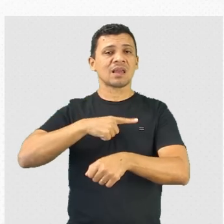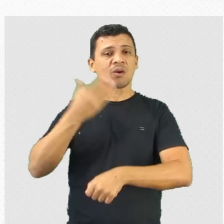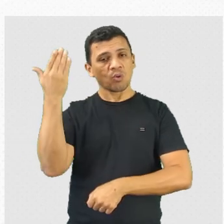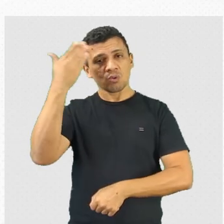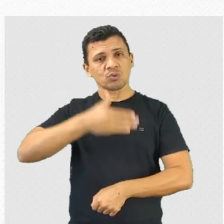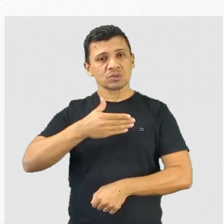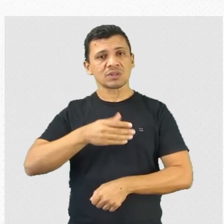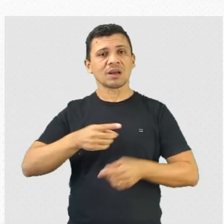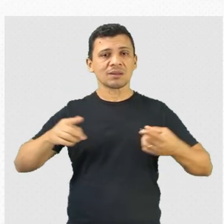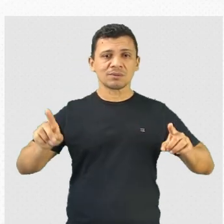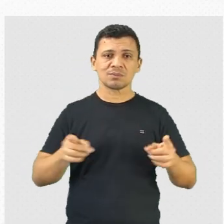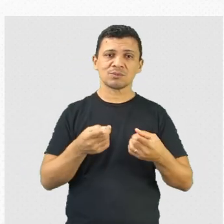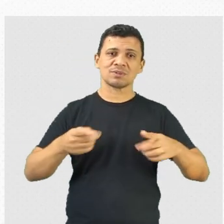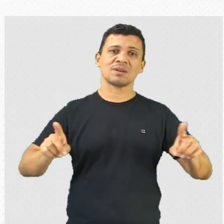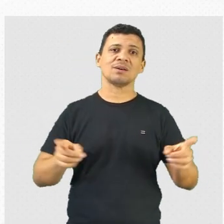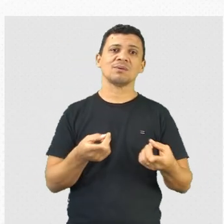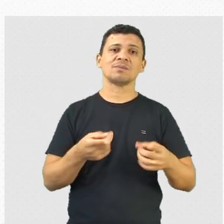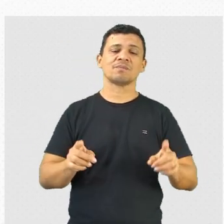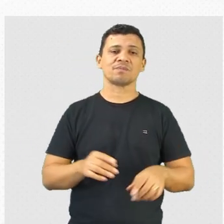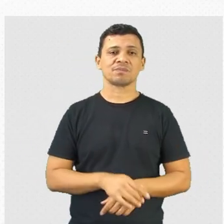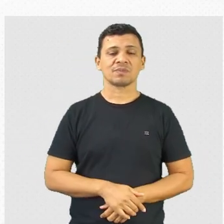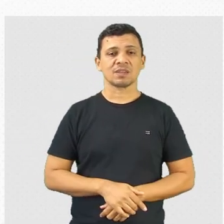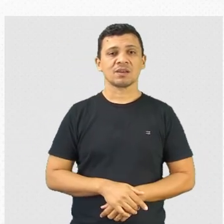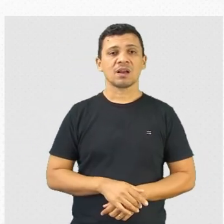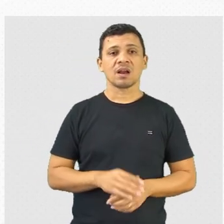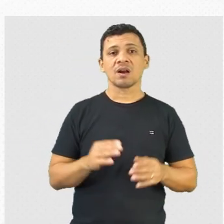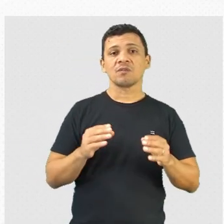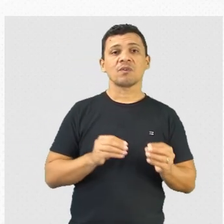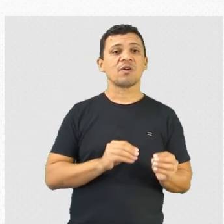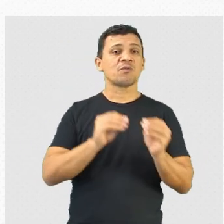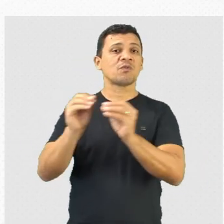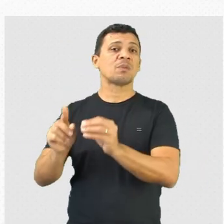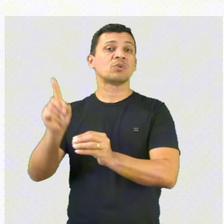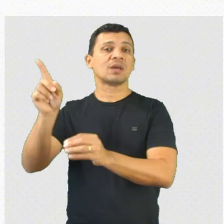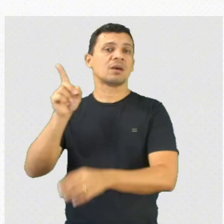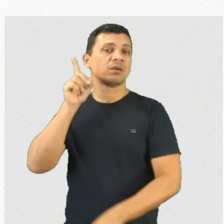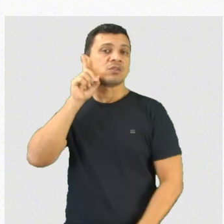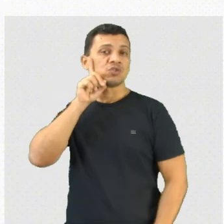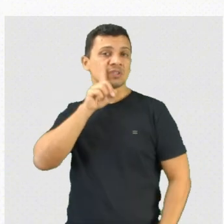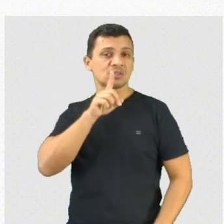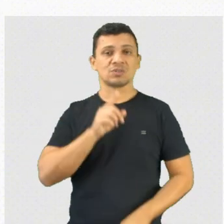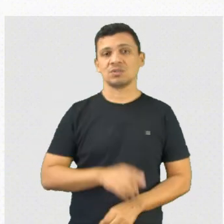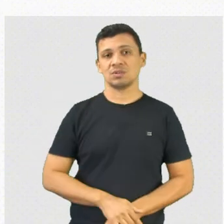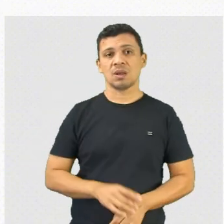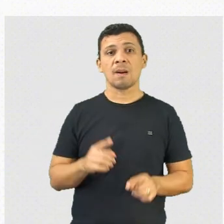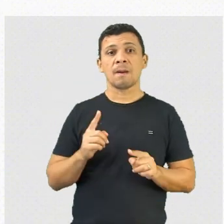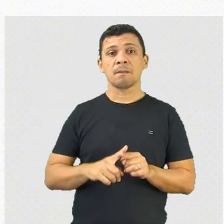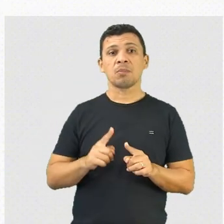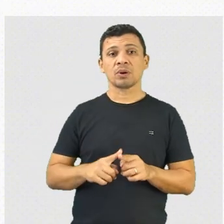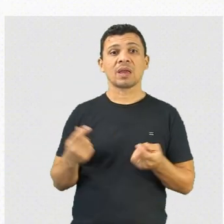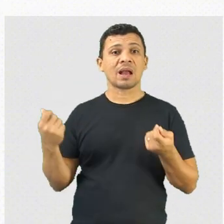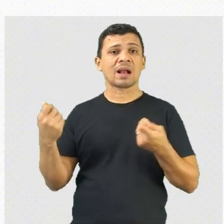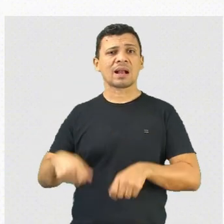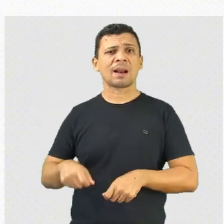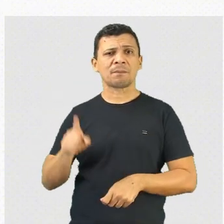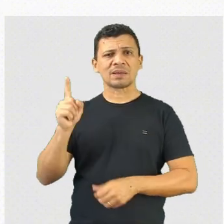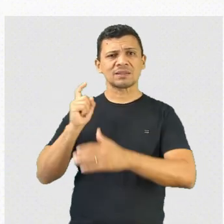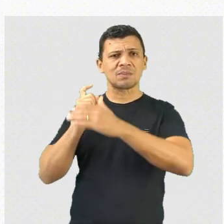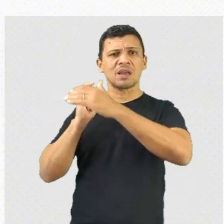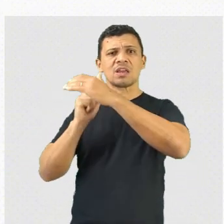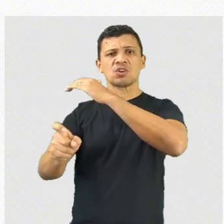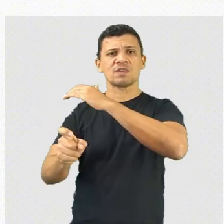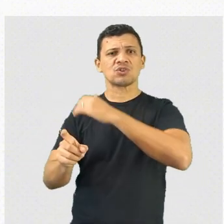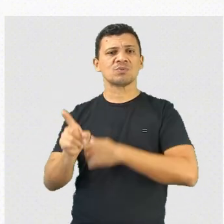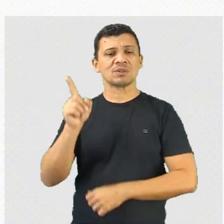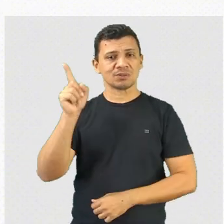meio musical. Ou você vai morar onde? Nos Estados Unidos. Porque a capacidade de investimento